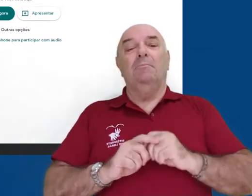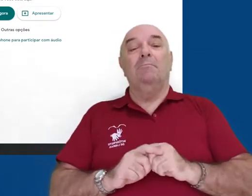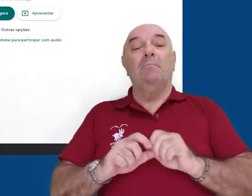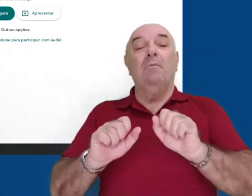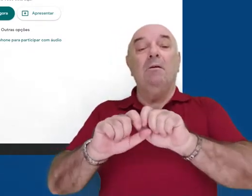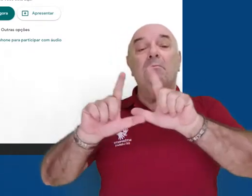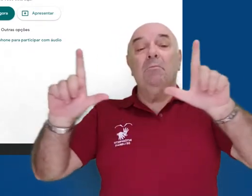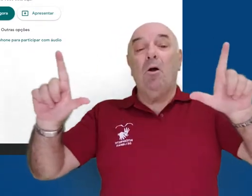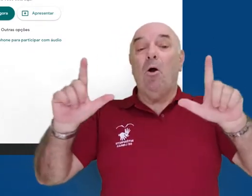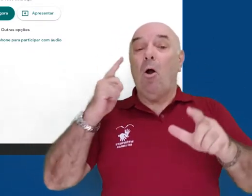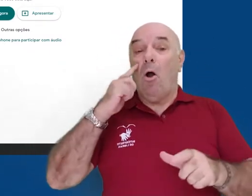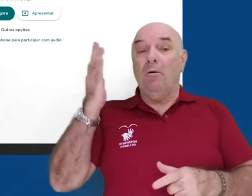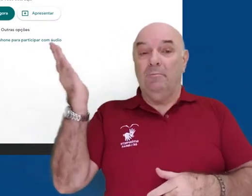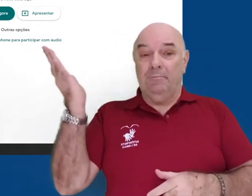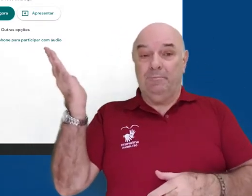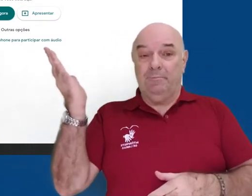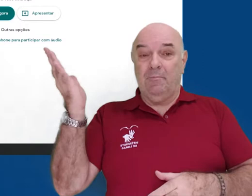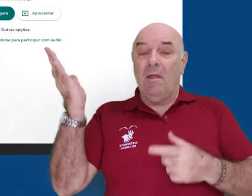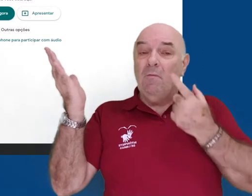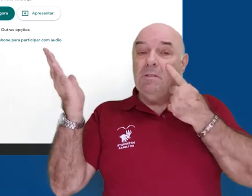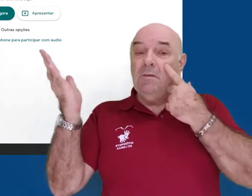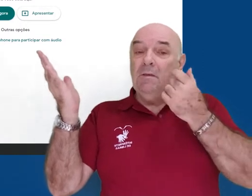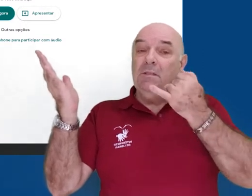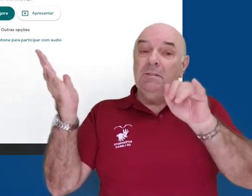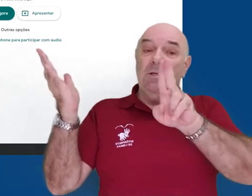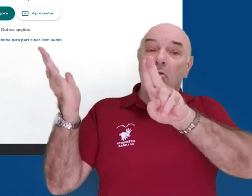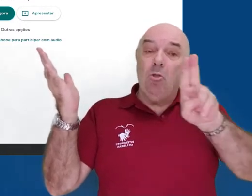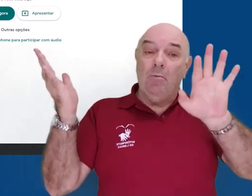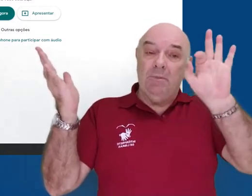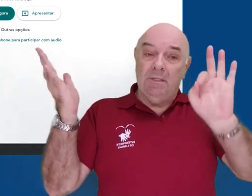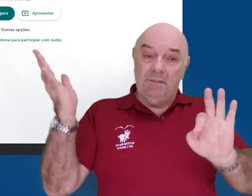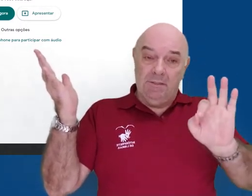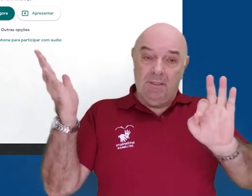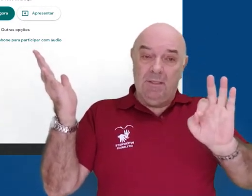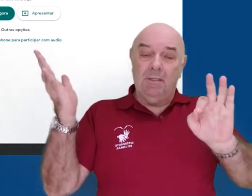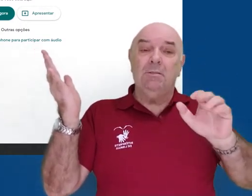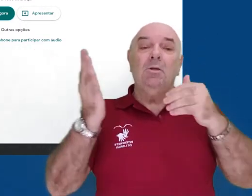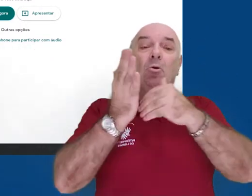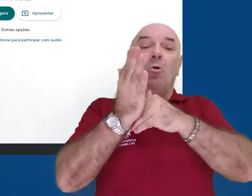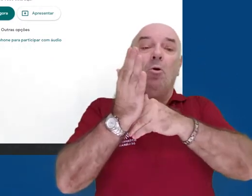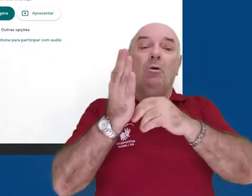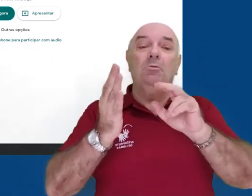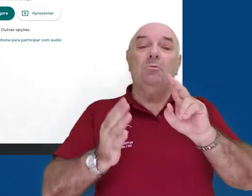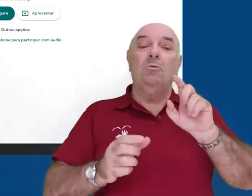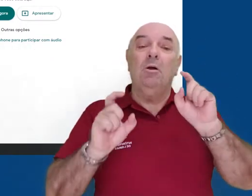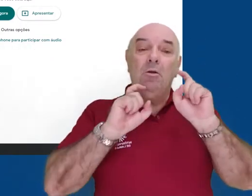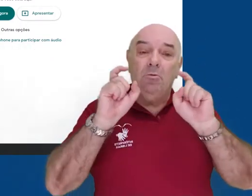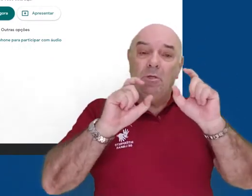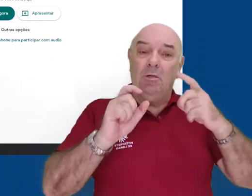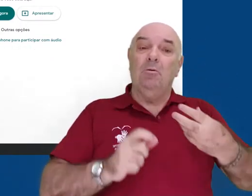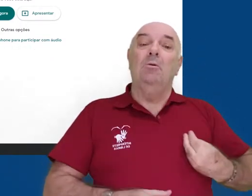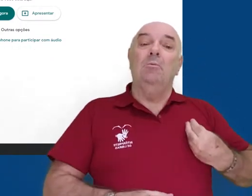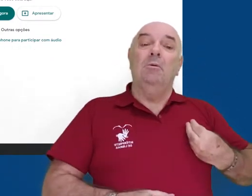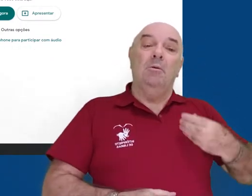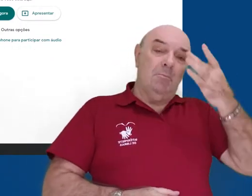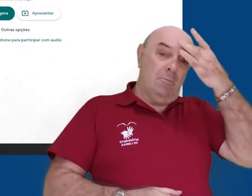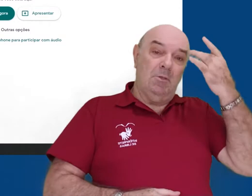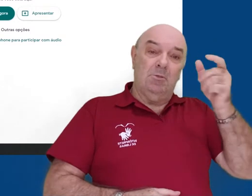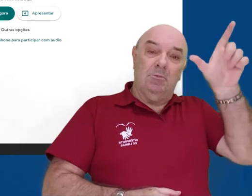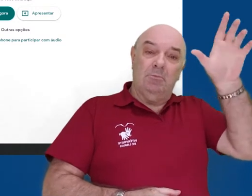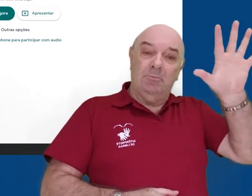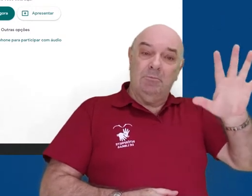Nessa tela inicial, podemos conferir o nome ou o código da reunião e quem já está participando dela.